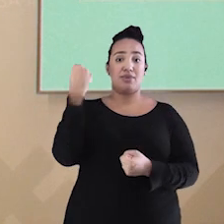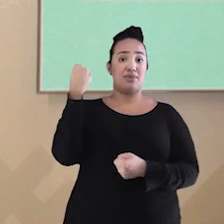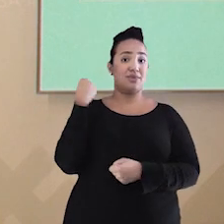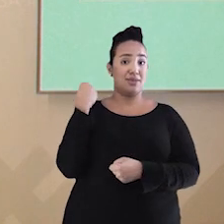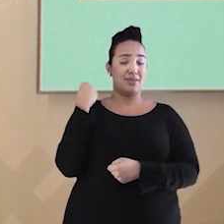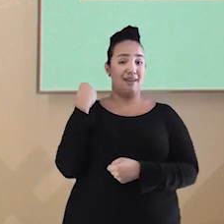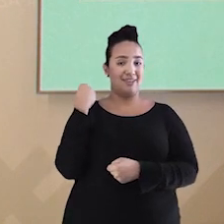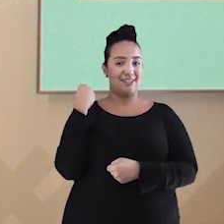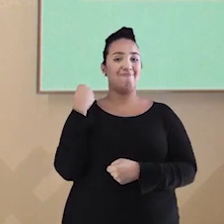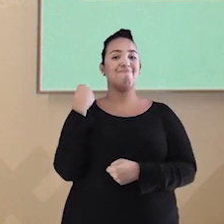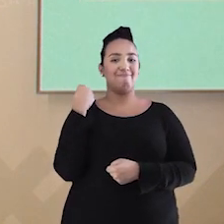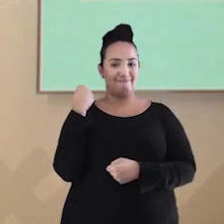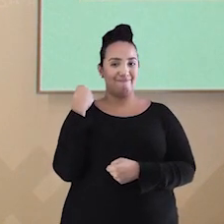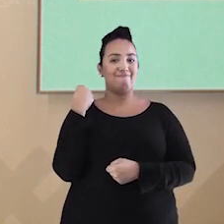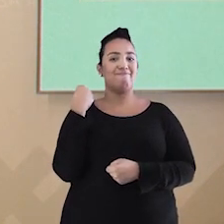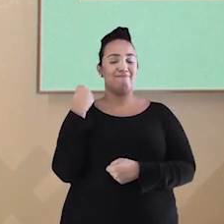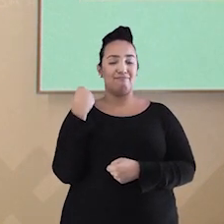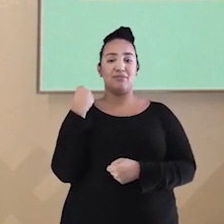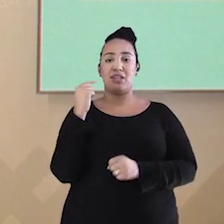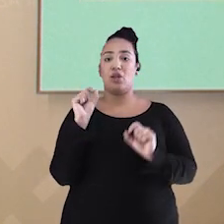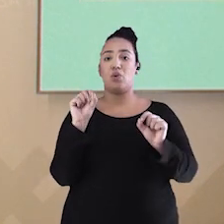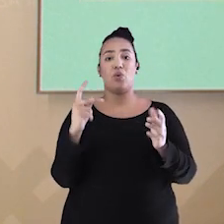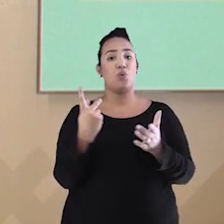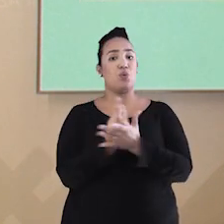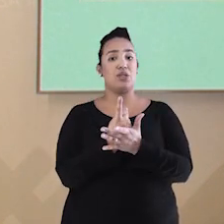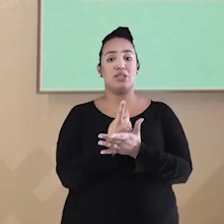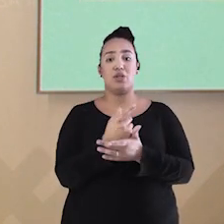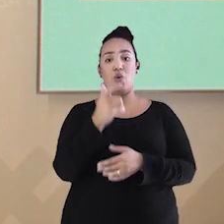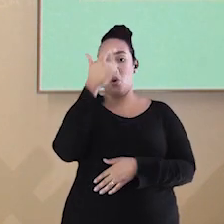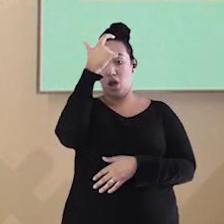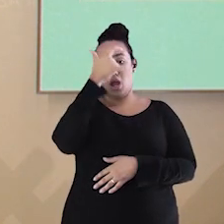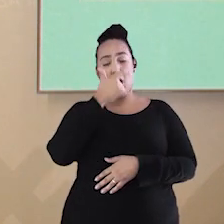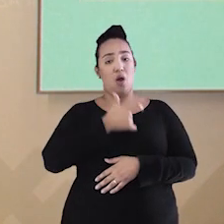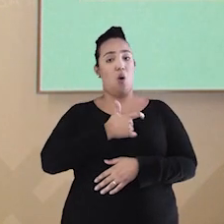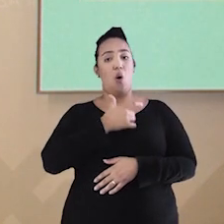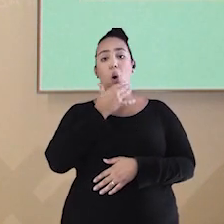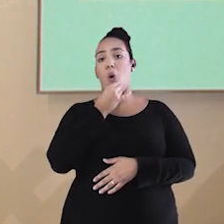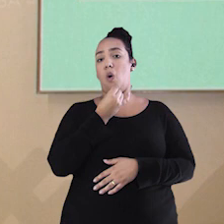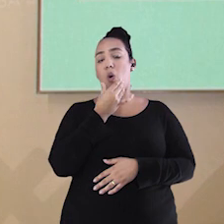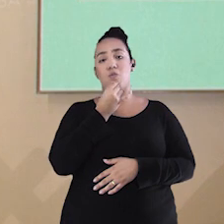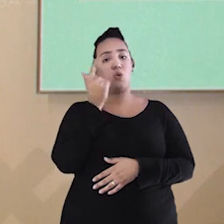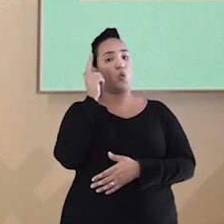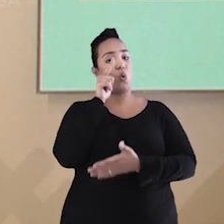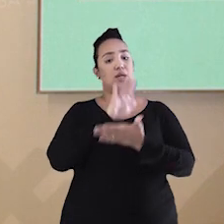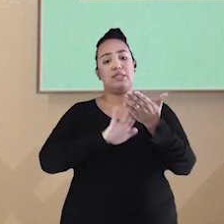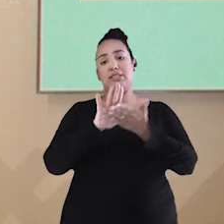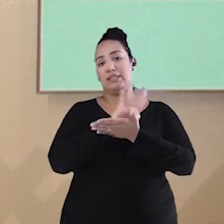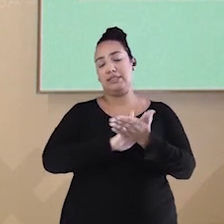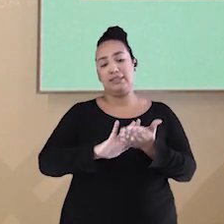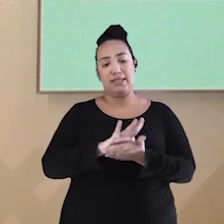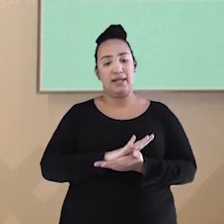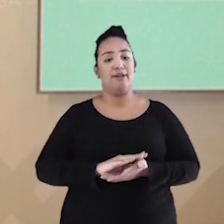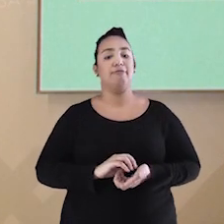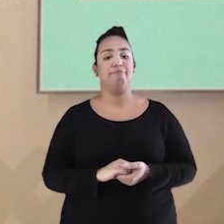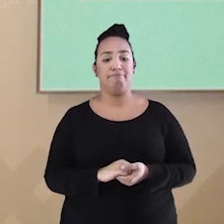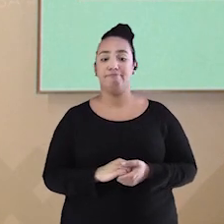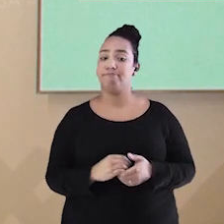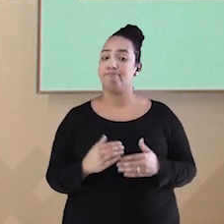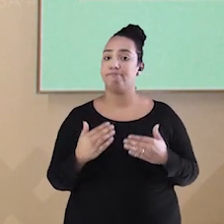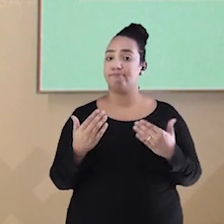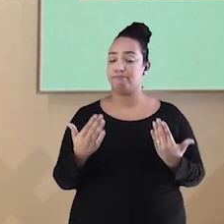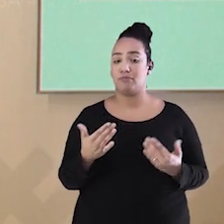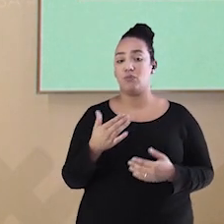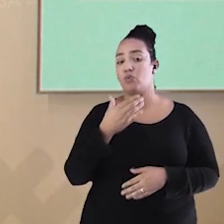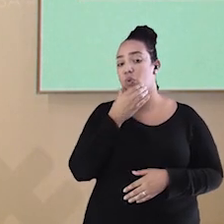onde estavam os seguranças. E, por sorte, nada aconteceu com o arquiduque e a duquesa. Francisco Ferdinando